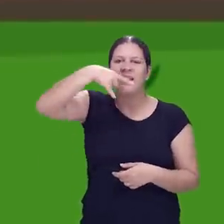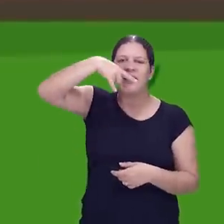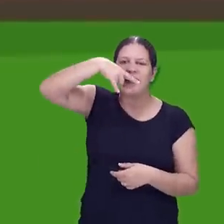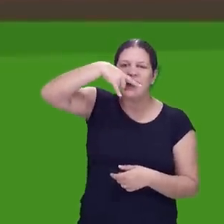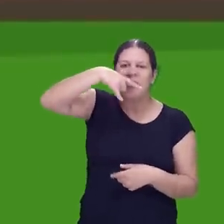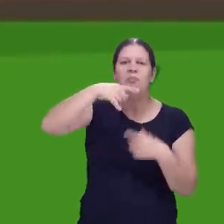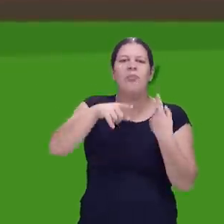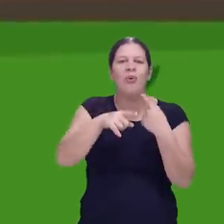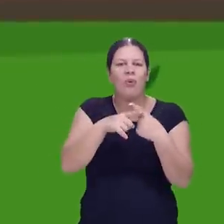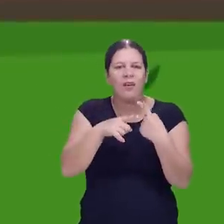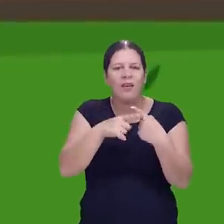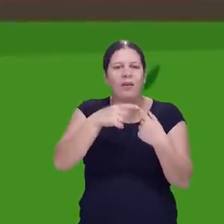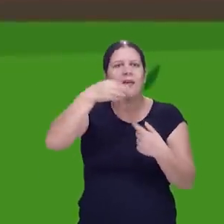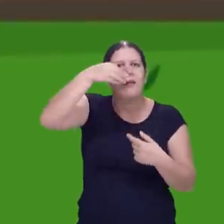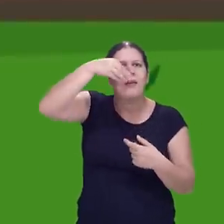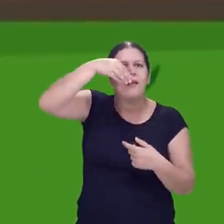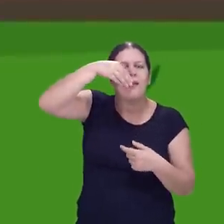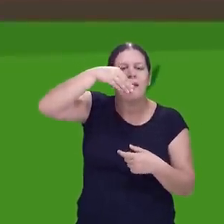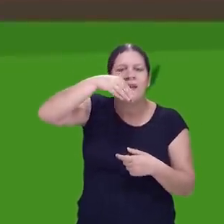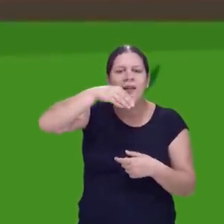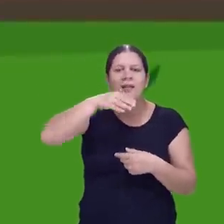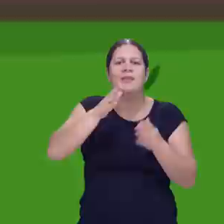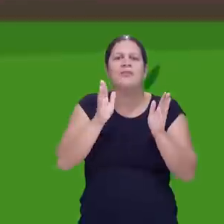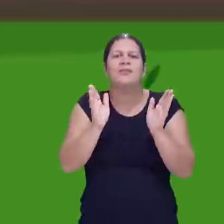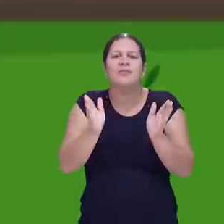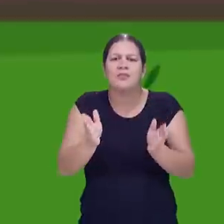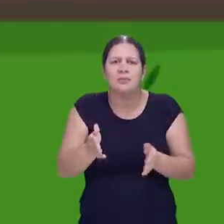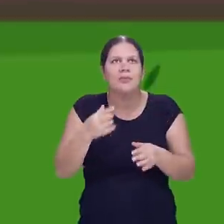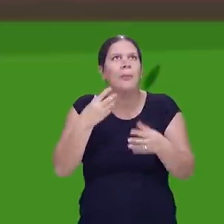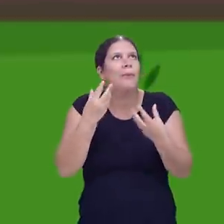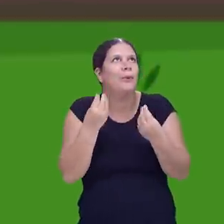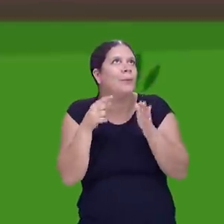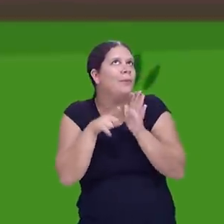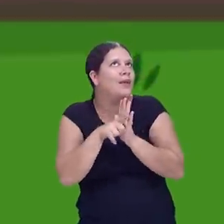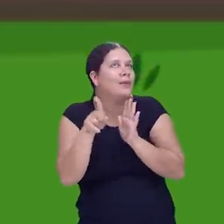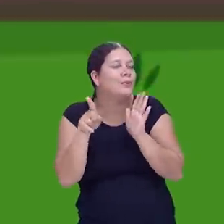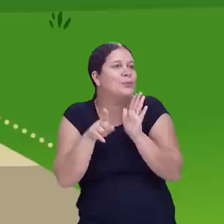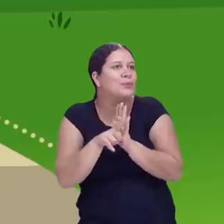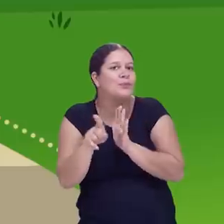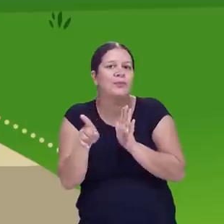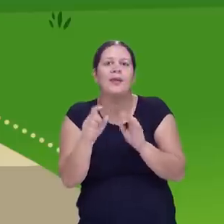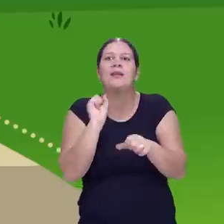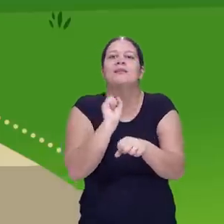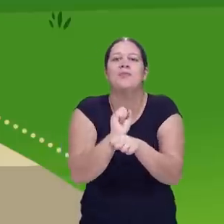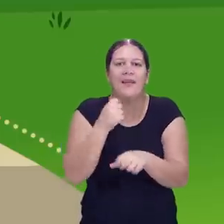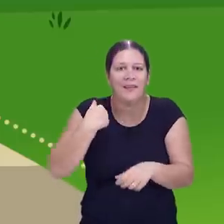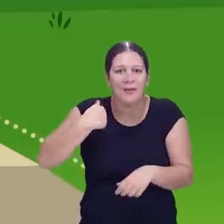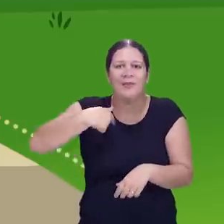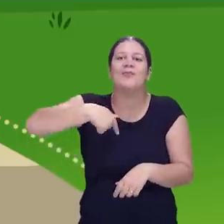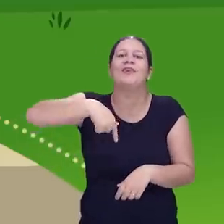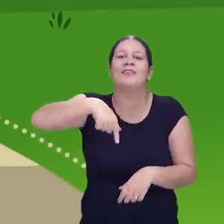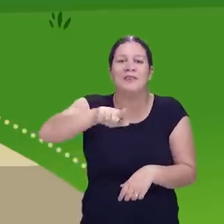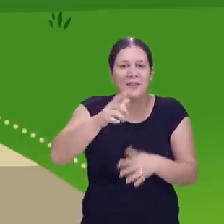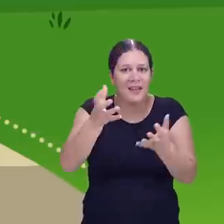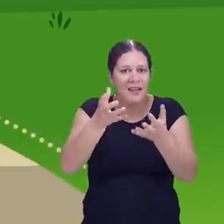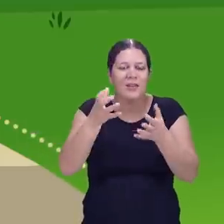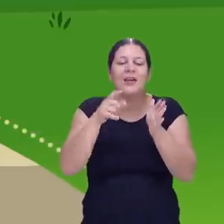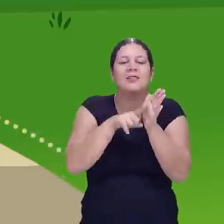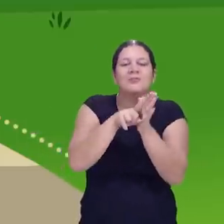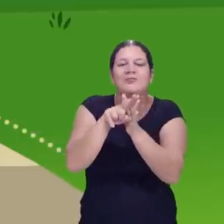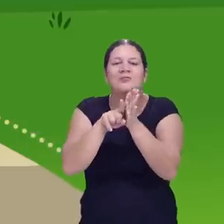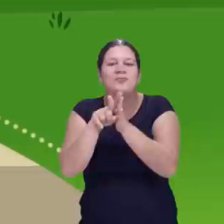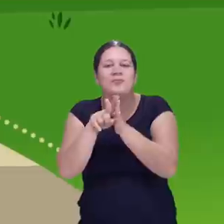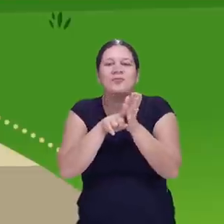que será que nasce outro dente, se a gente já tinha um? São tantas perguntas! Esperem por mim! Também